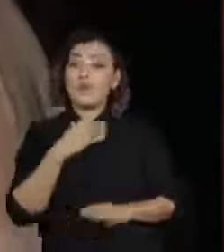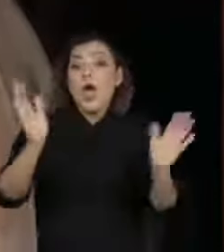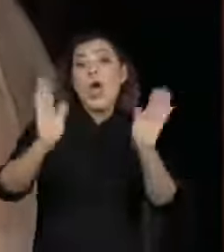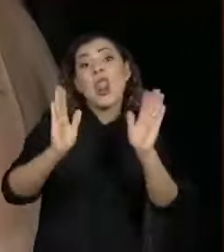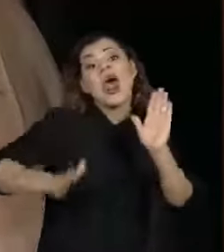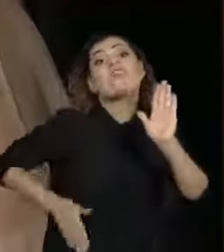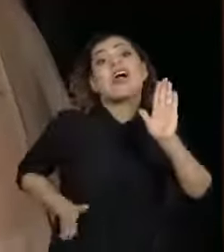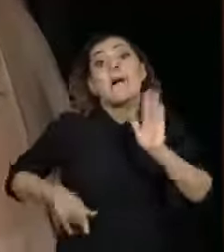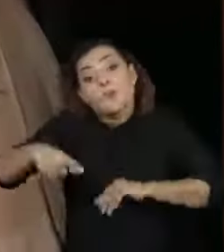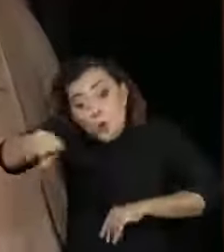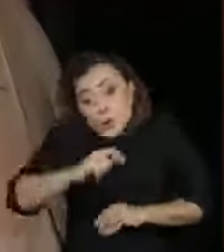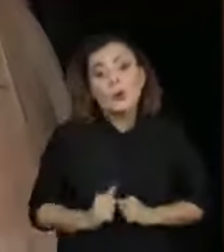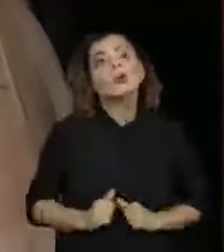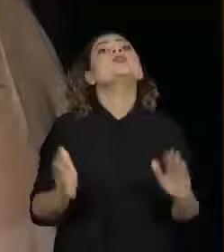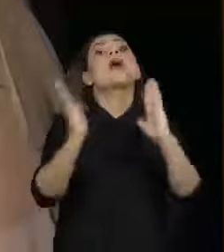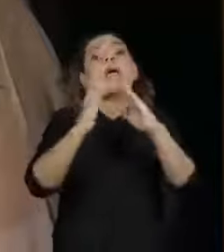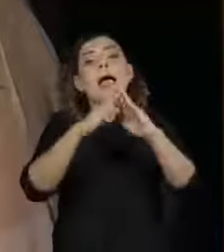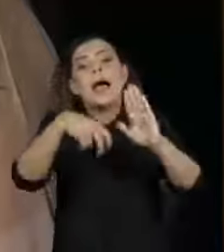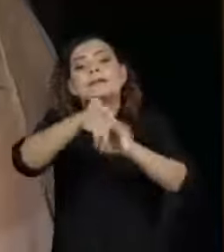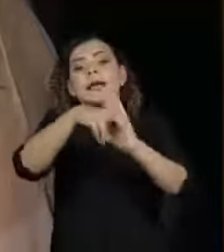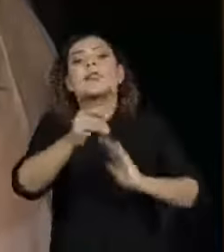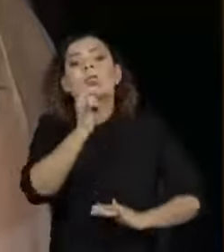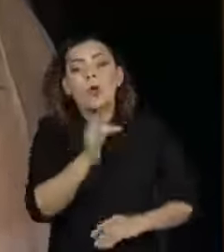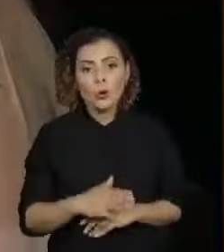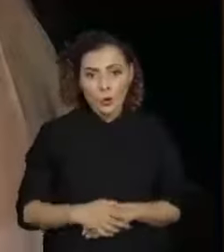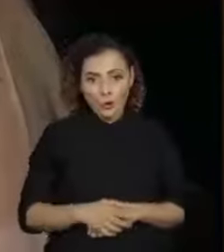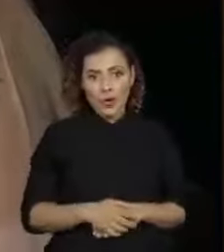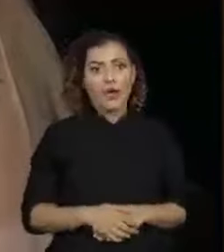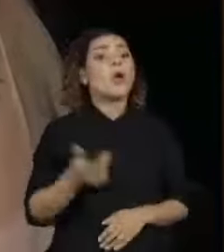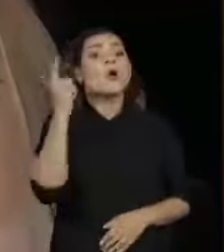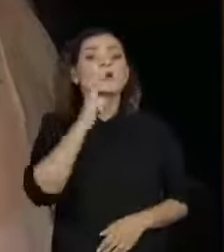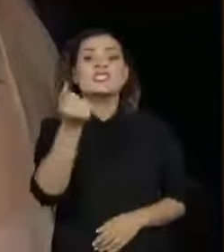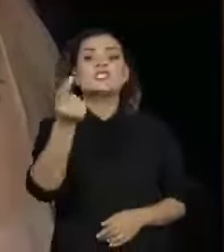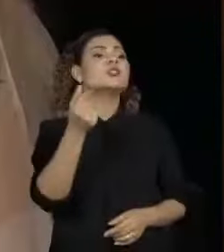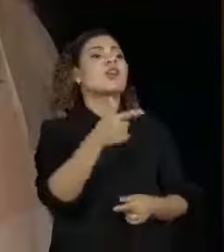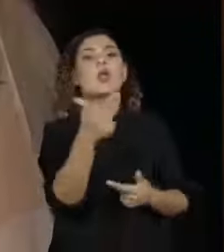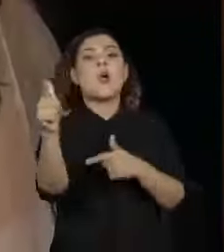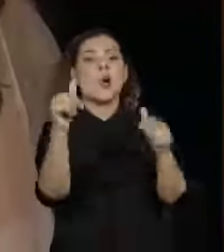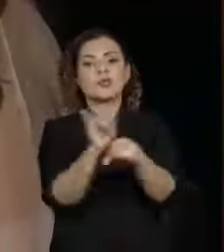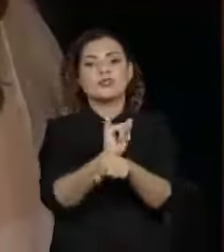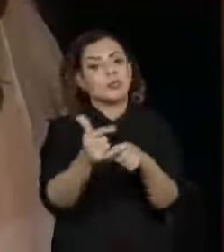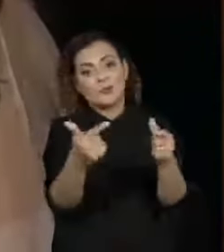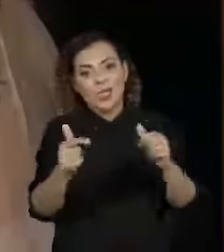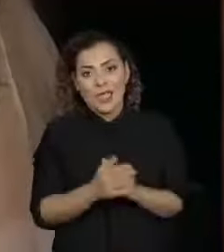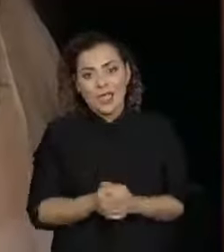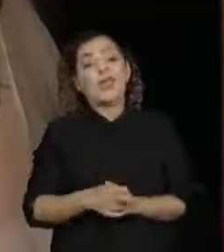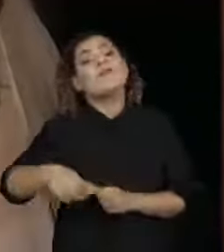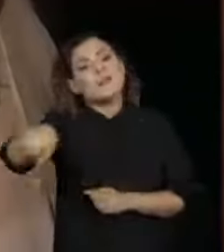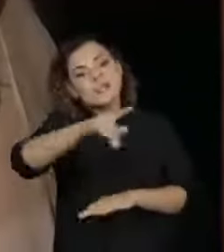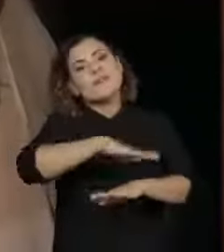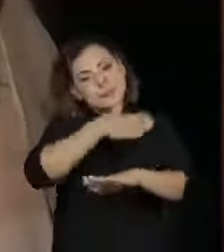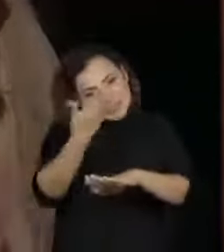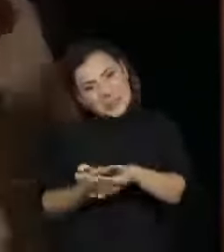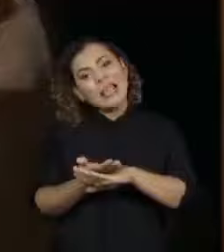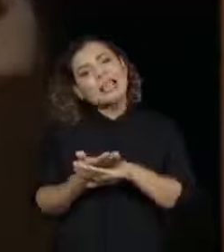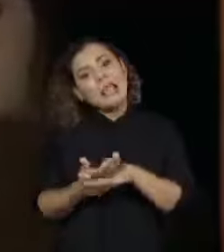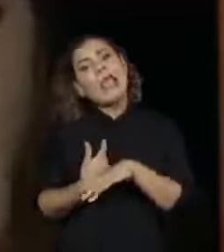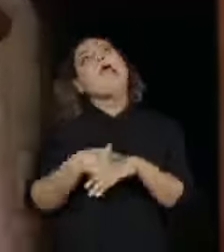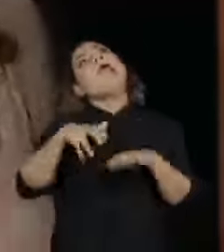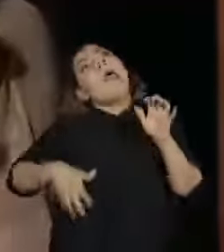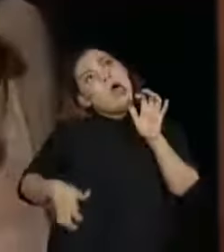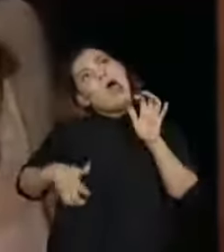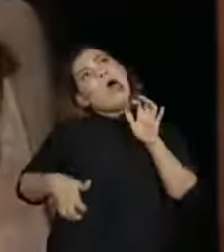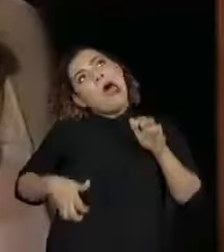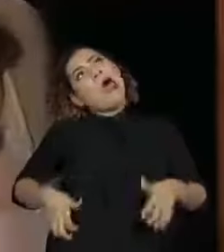olá vagabundo pessoal que não arranjou outro jeito de ganhar um troco como é que estão ficou o dia inteiro com a bunda para cima